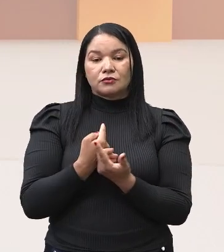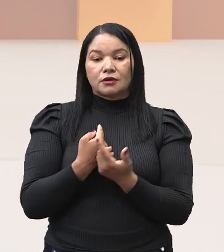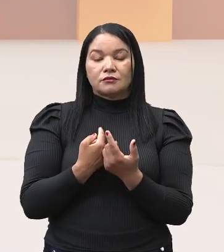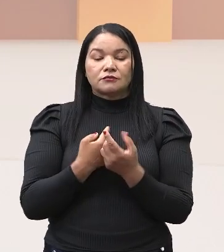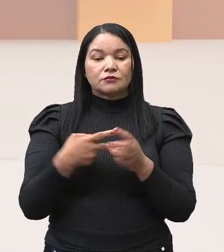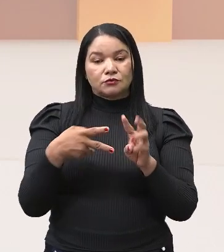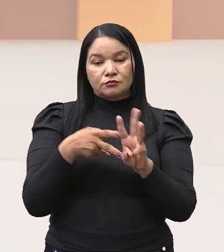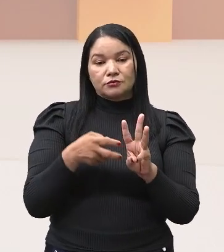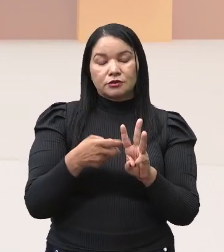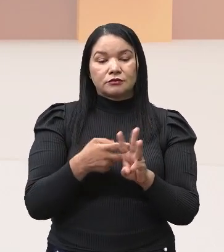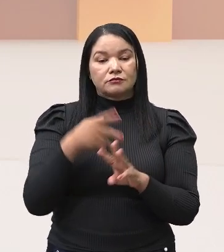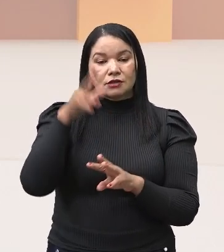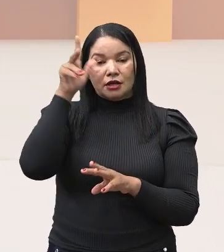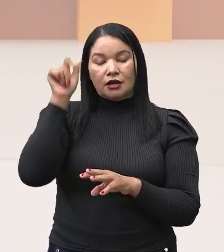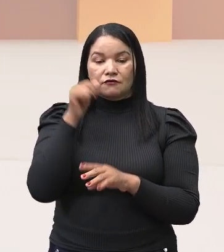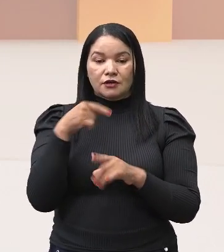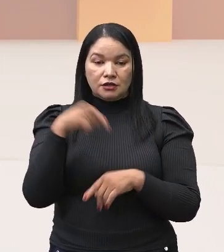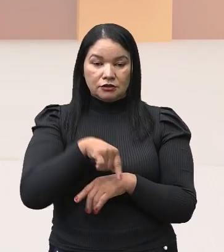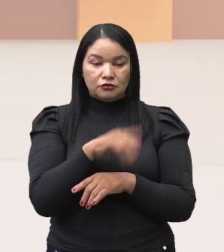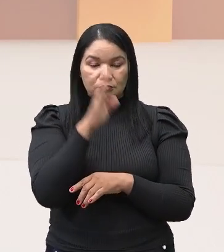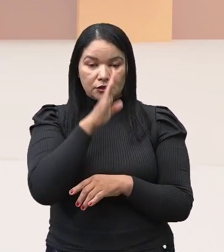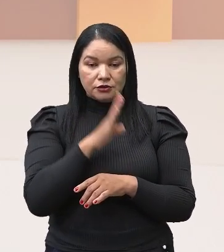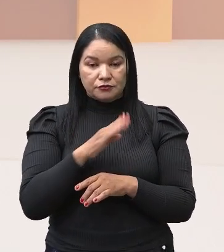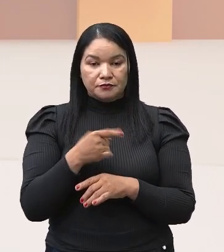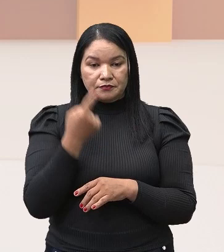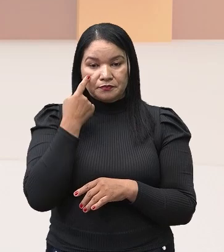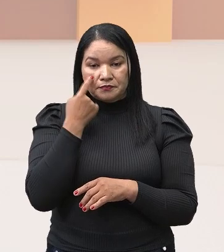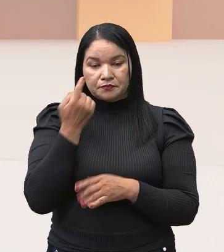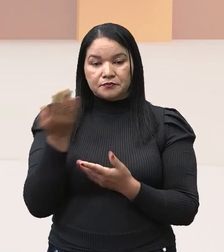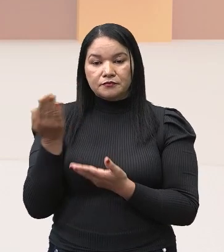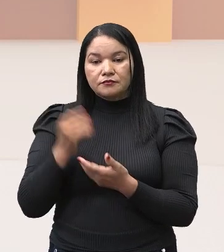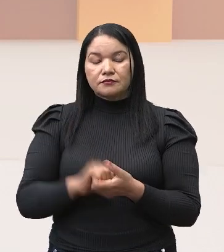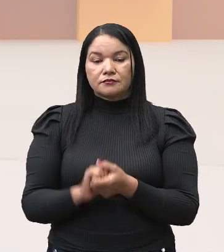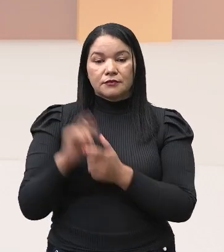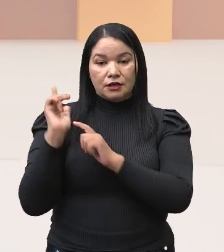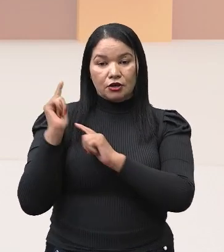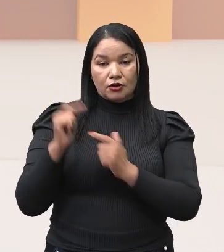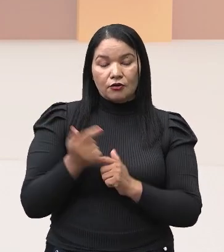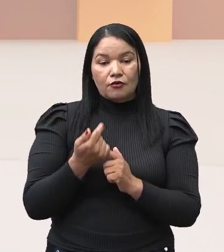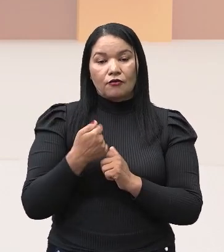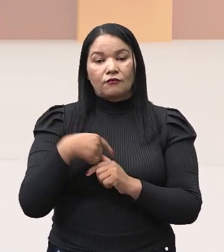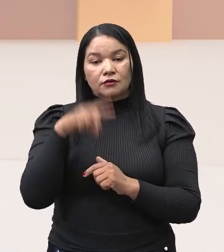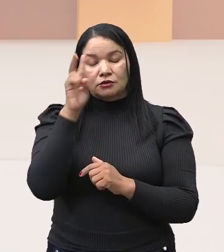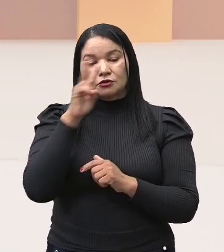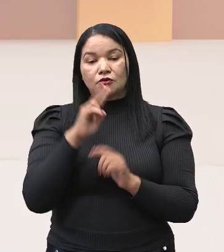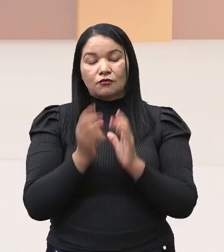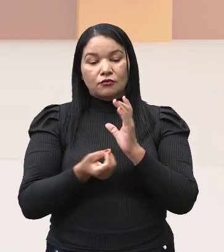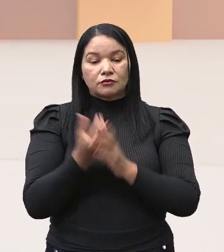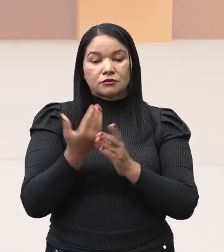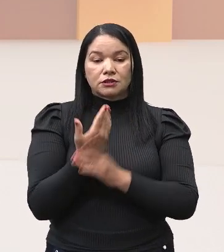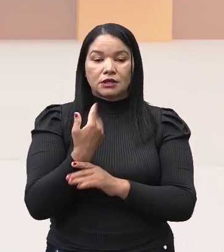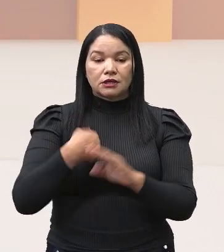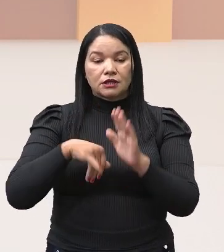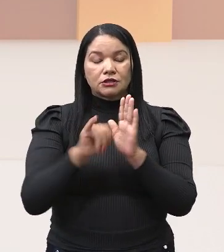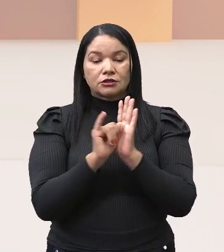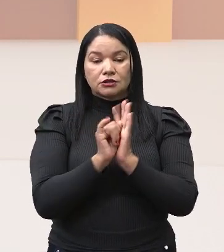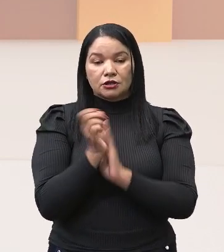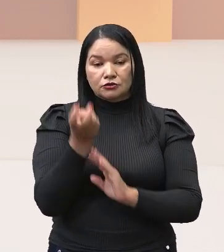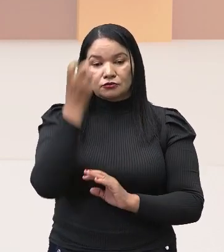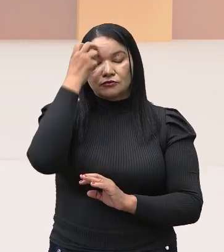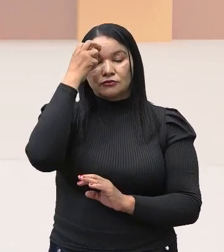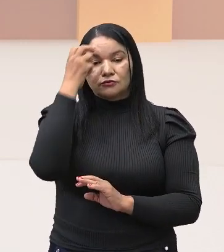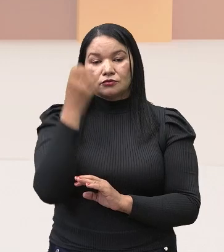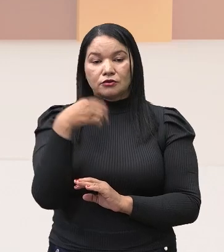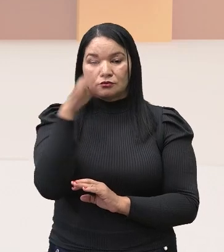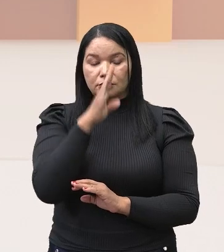ao Brasil. Então, temos aqui o legado africano construindo a identidade cultural